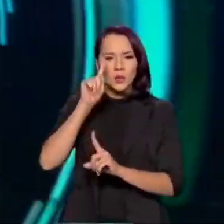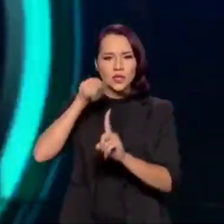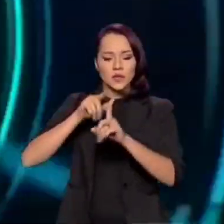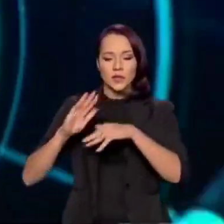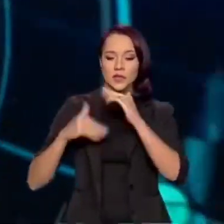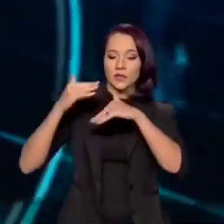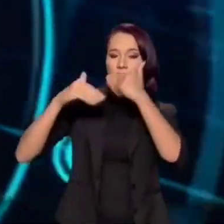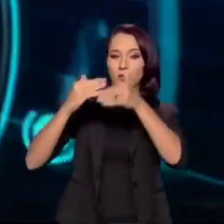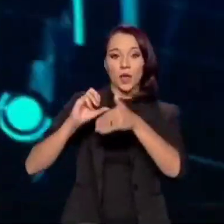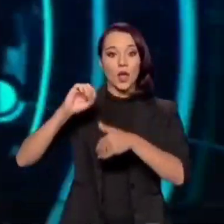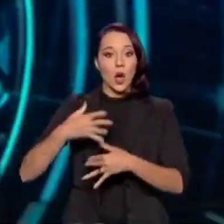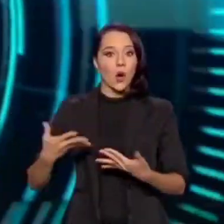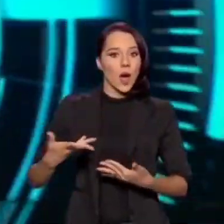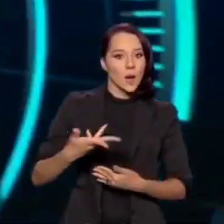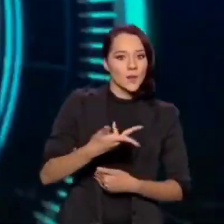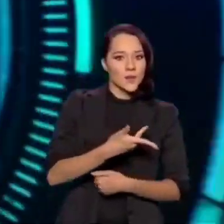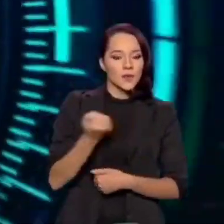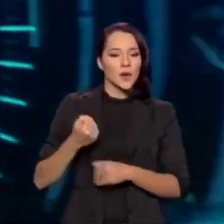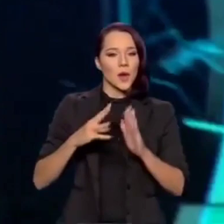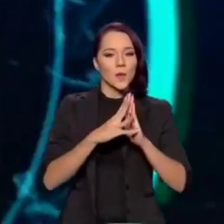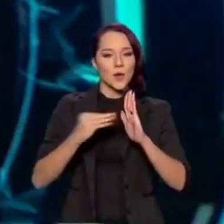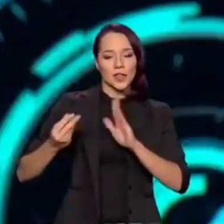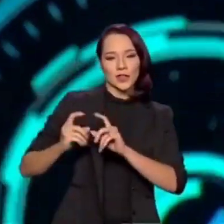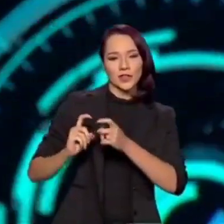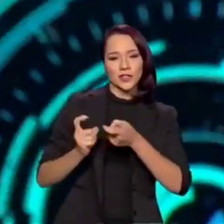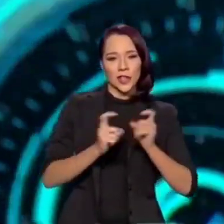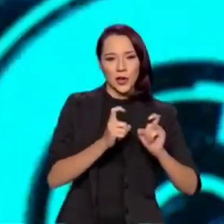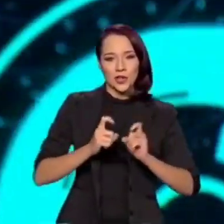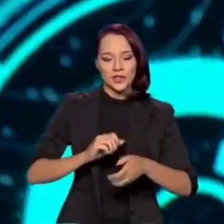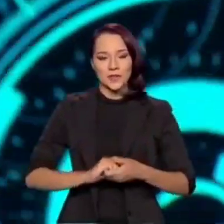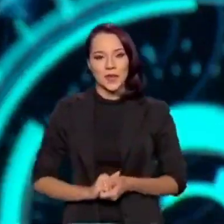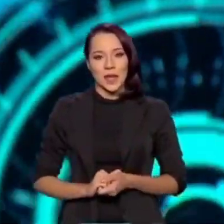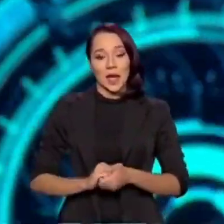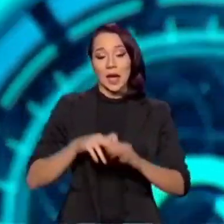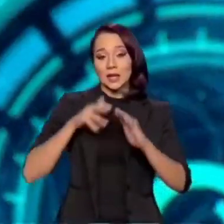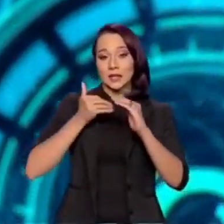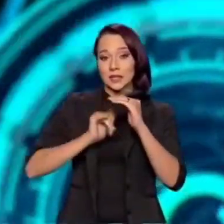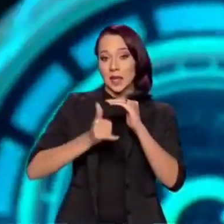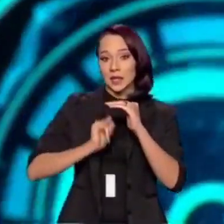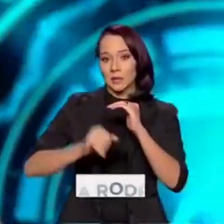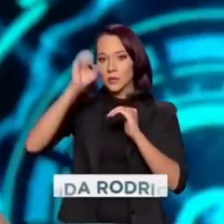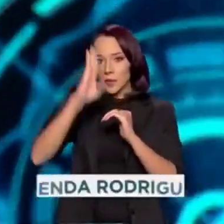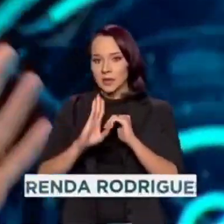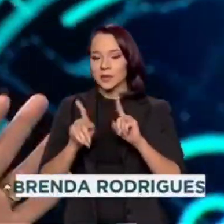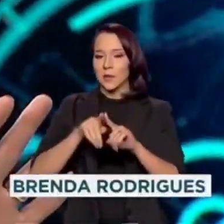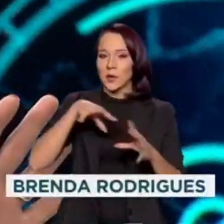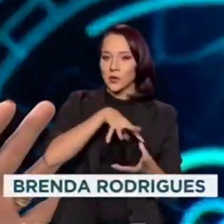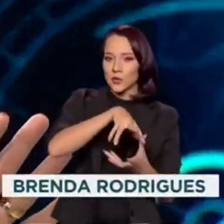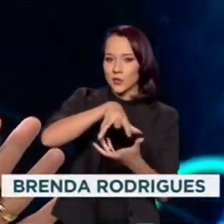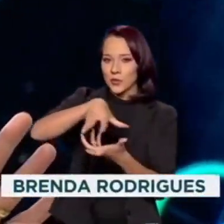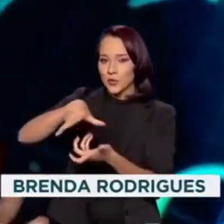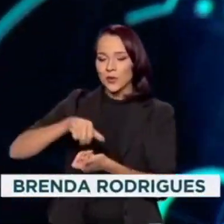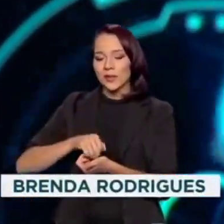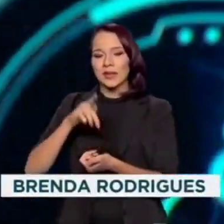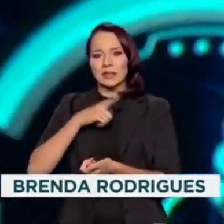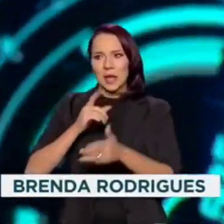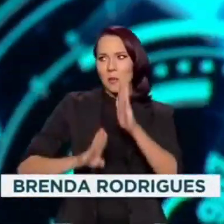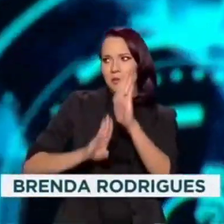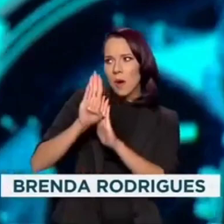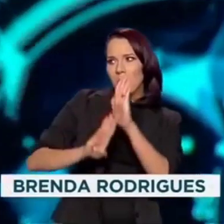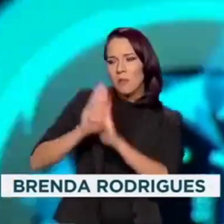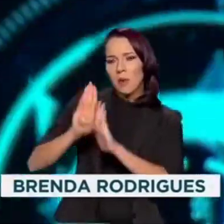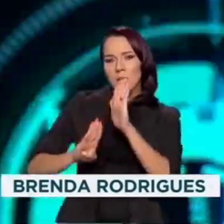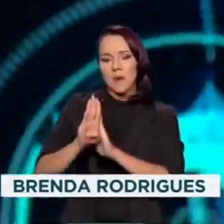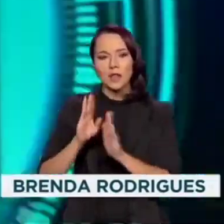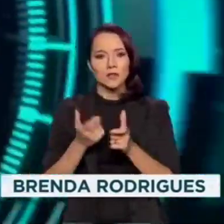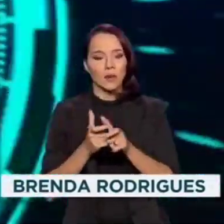desenvolver ou aprimorar um modelo de negócio. As startups, tanto no Brasil como no mundo inteiro, têm batido recordes